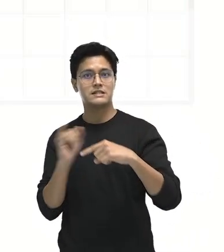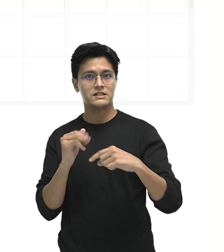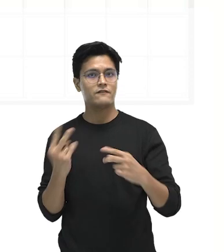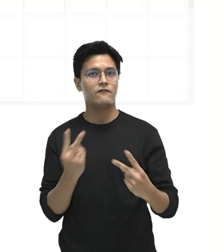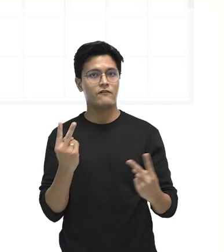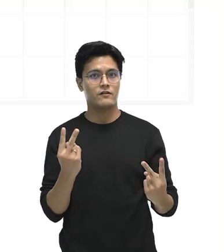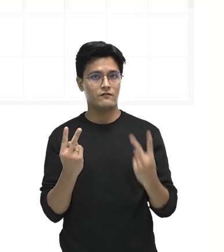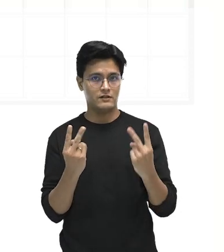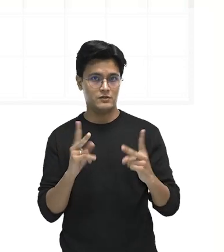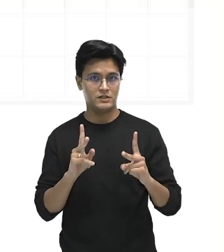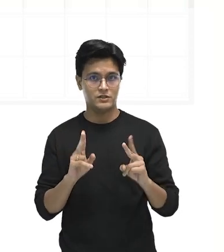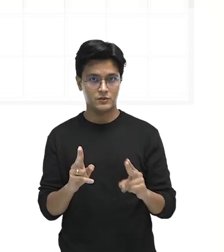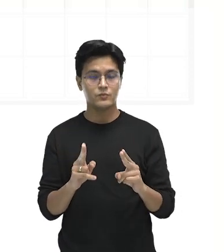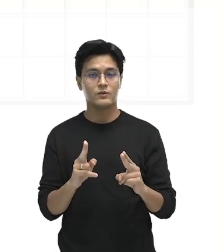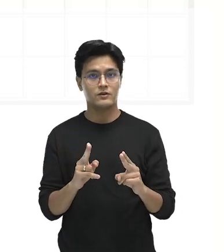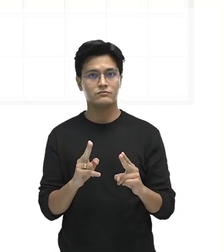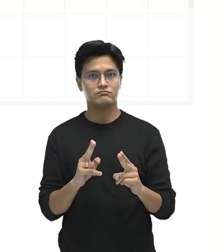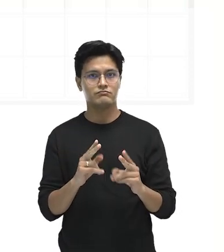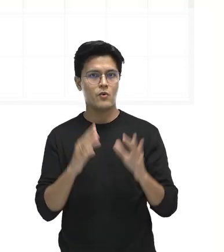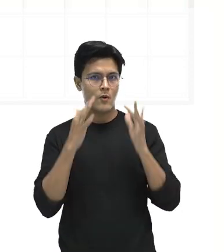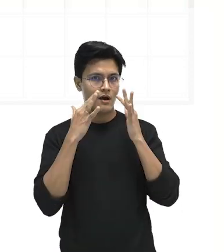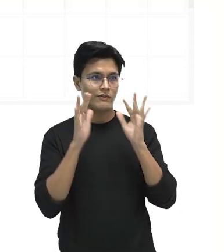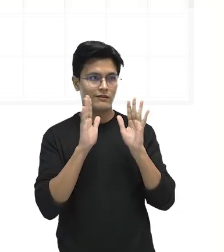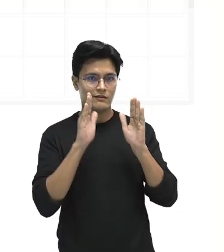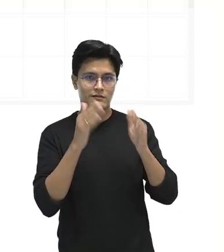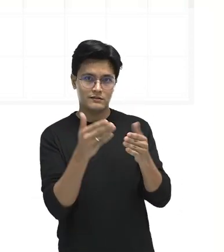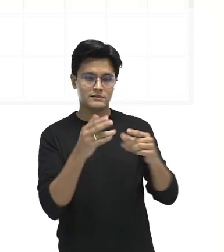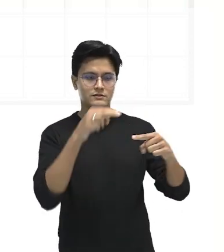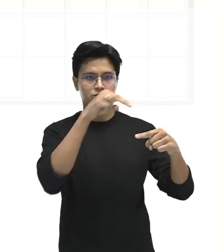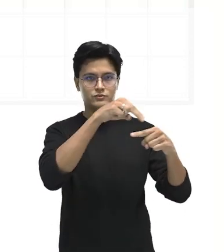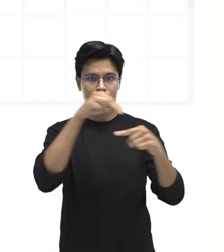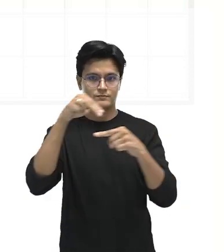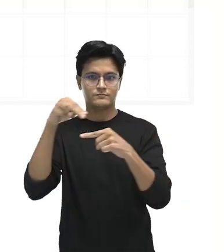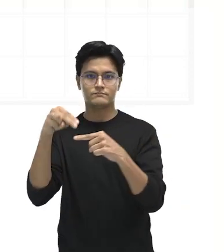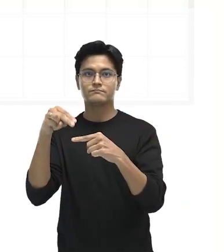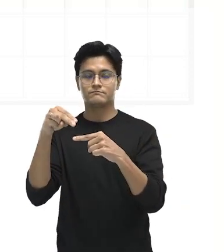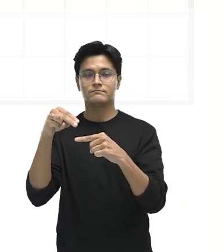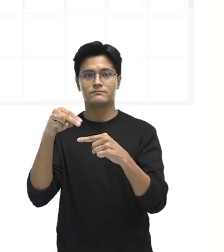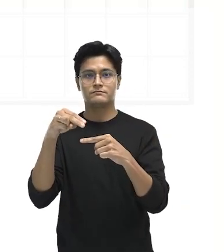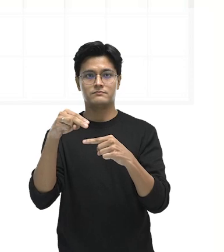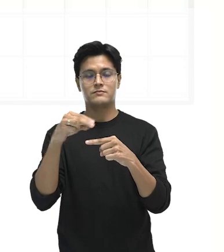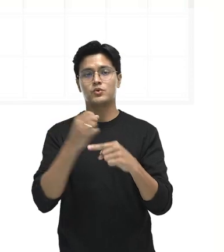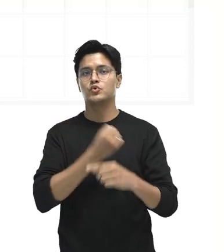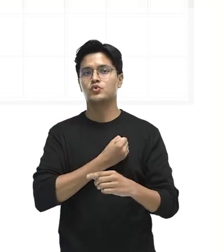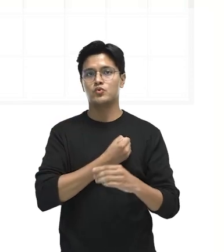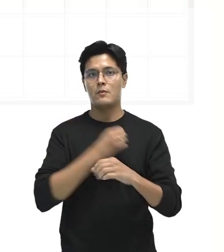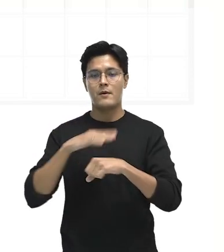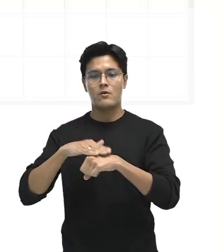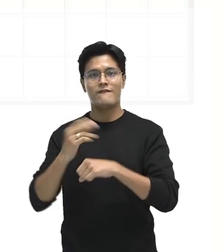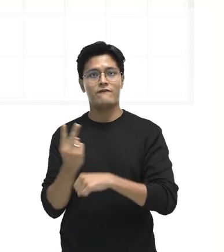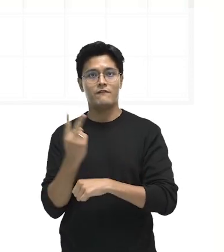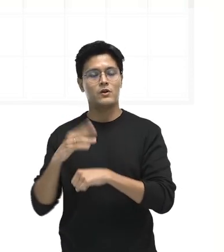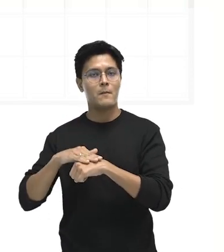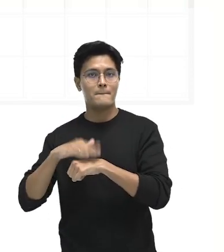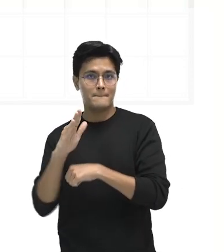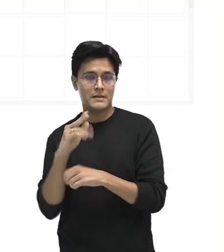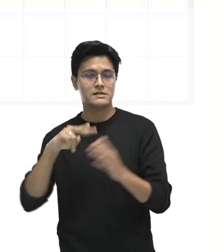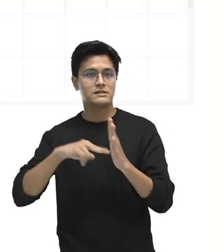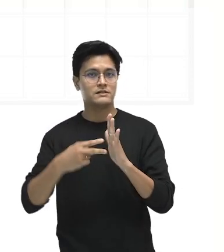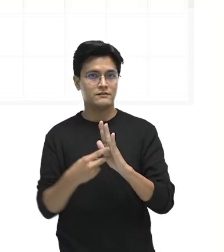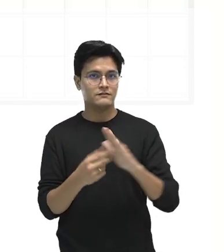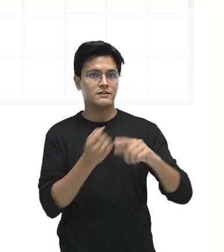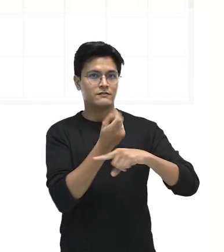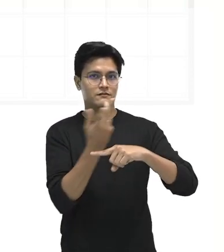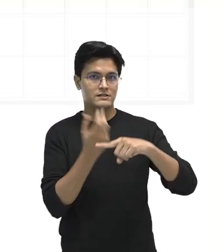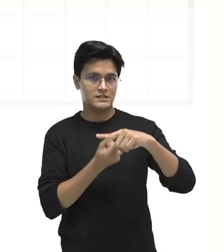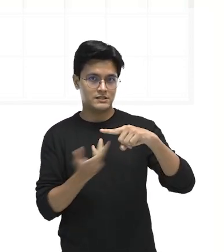olhar para os números de cima, para os numeradores. O número que for maior, então significa que aquela fração é